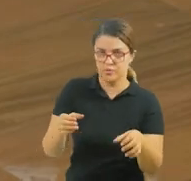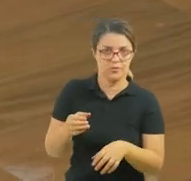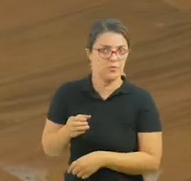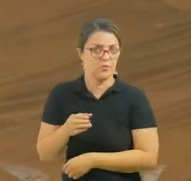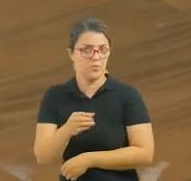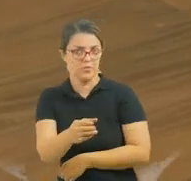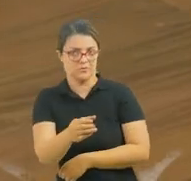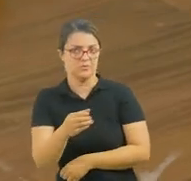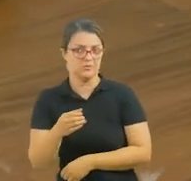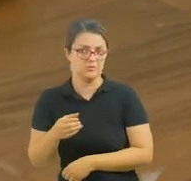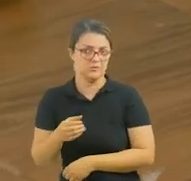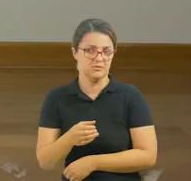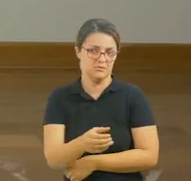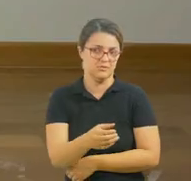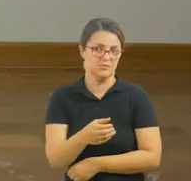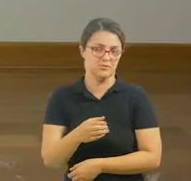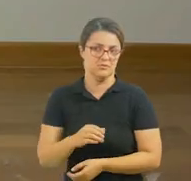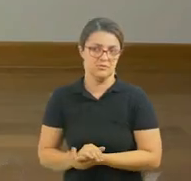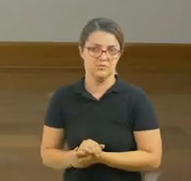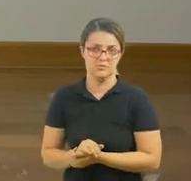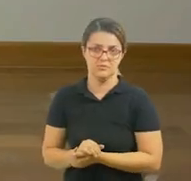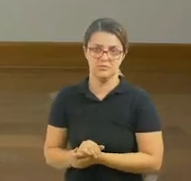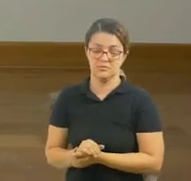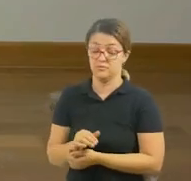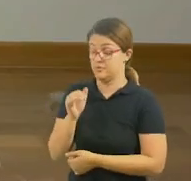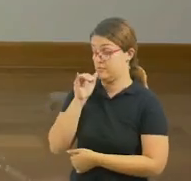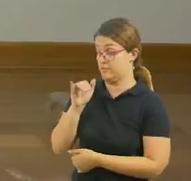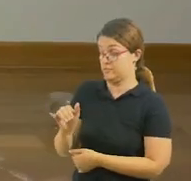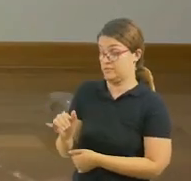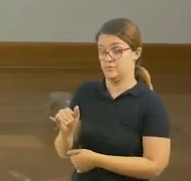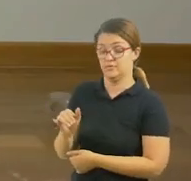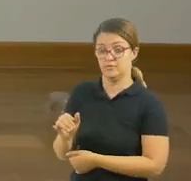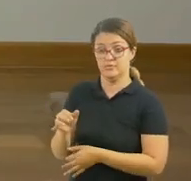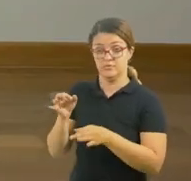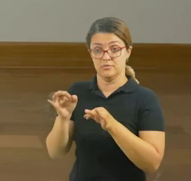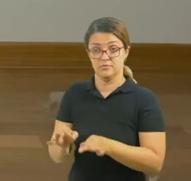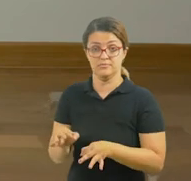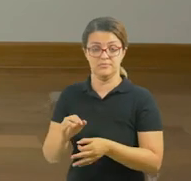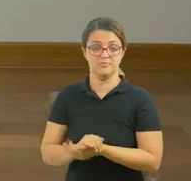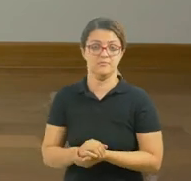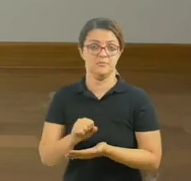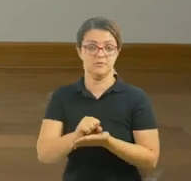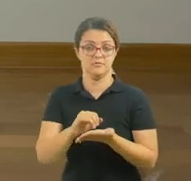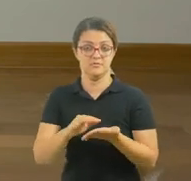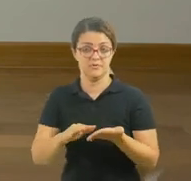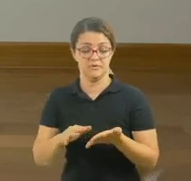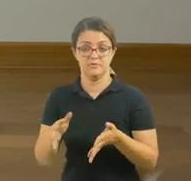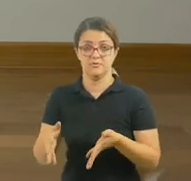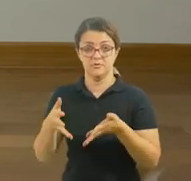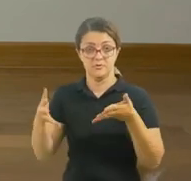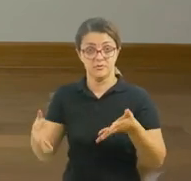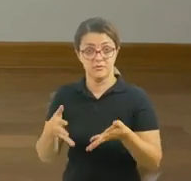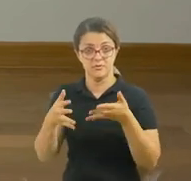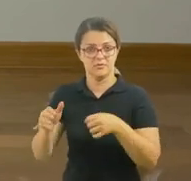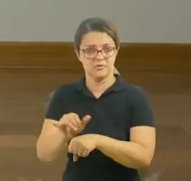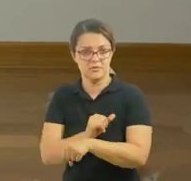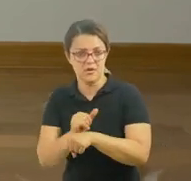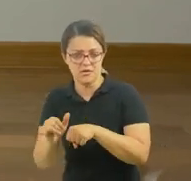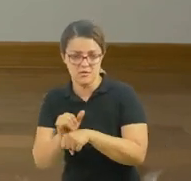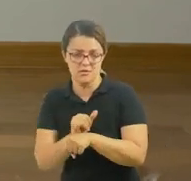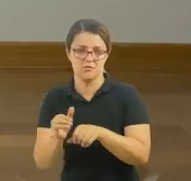vai se posicionar da maneira correta. E essa atividade vai estimular a estratégia, o foco e a orientação espacial para a